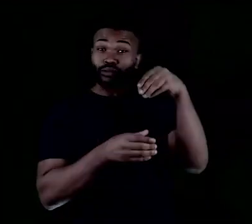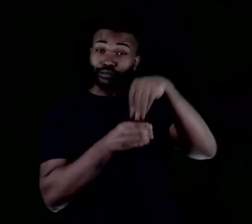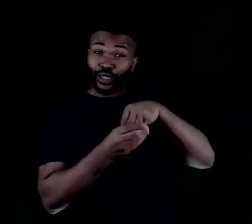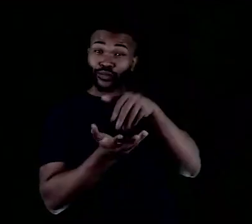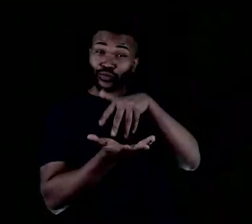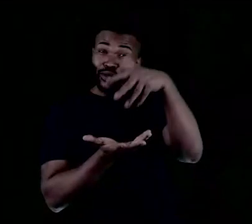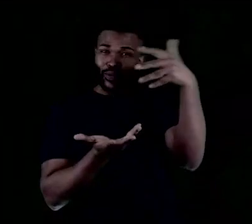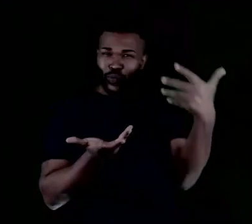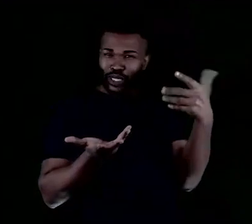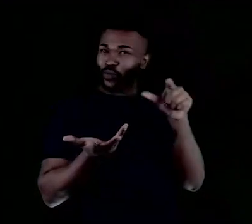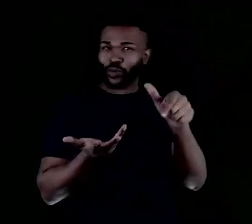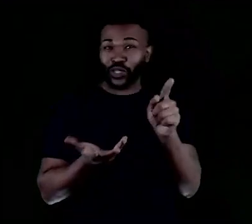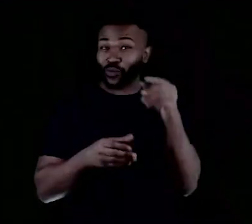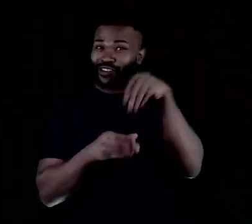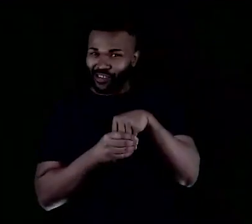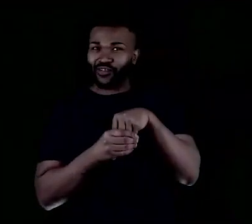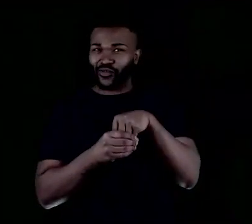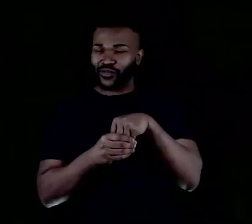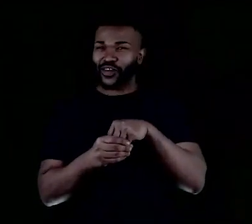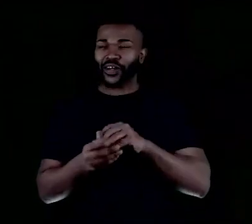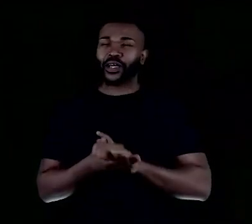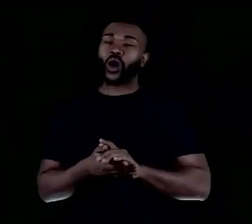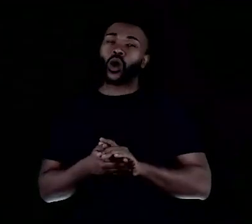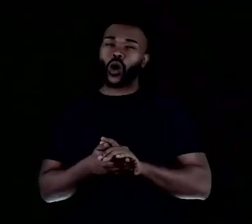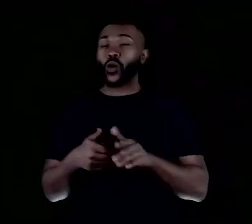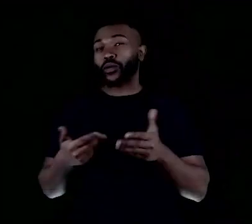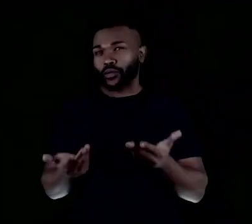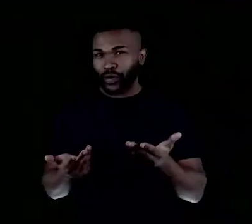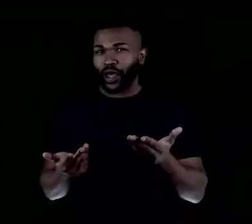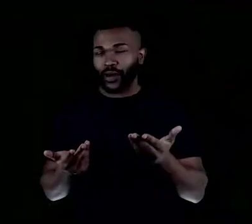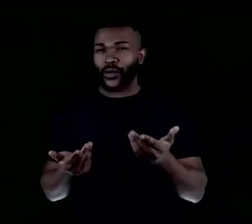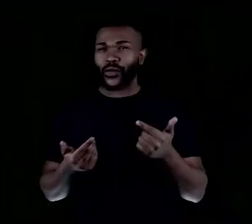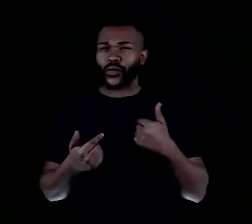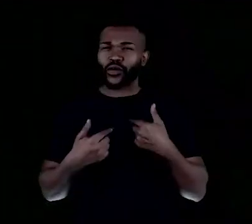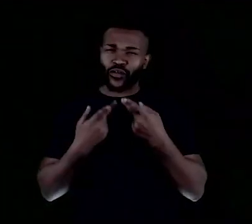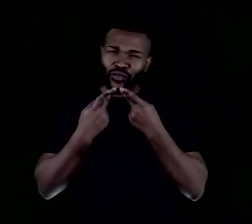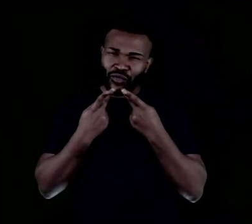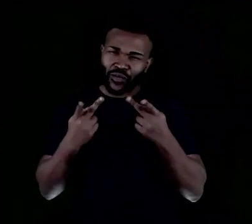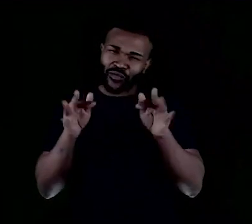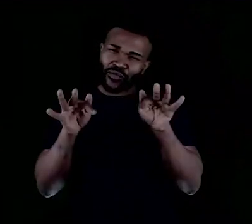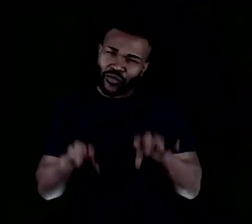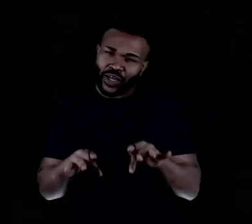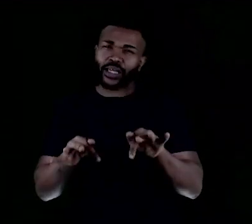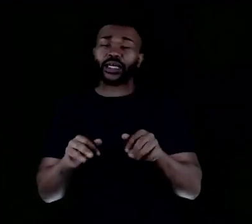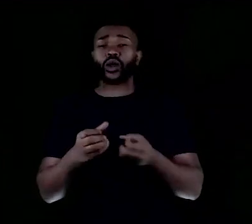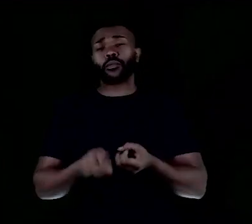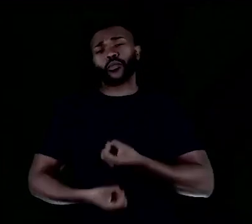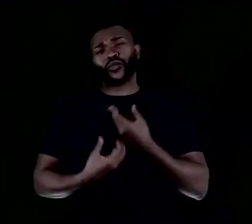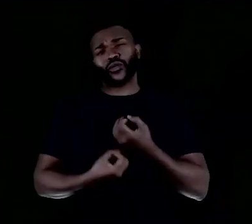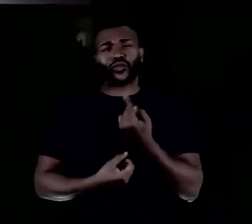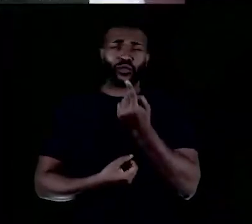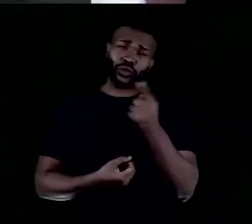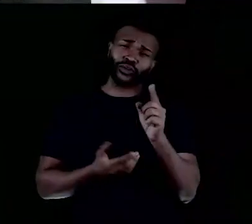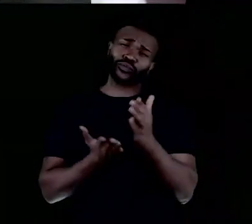Não, eu queria falar que o pote de ouro é o arco-íris, não está depois do fim do arco-íris. Mas de